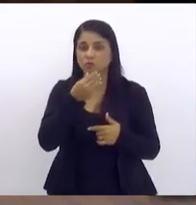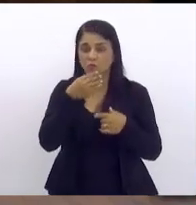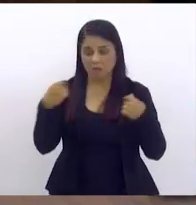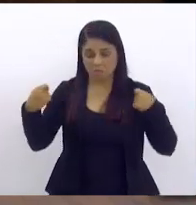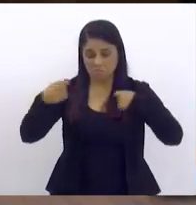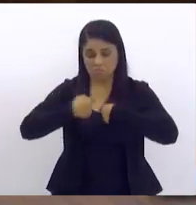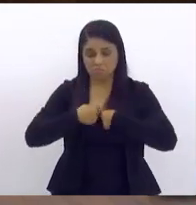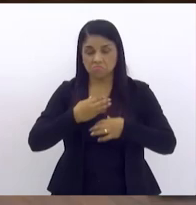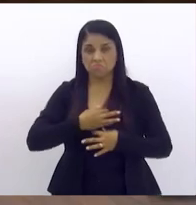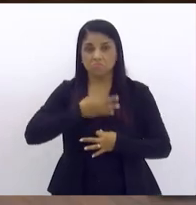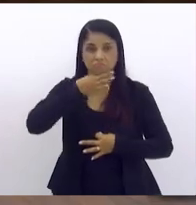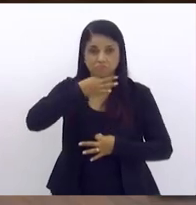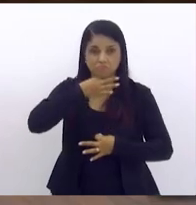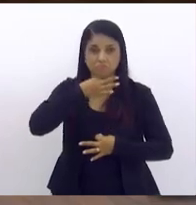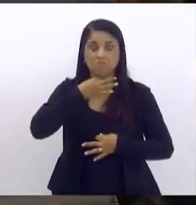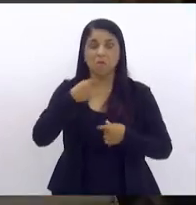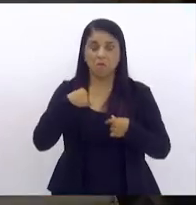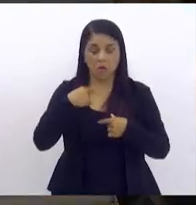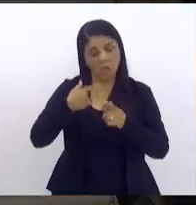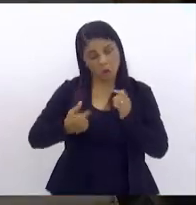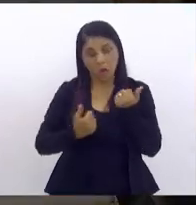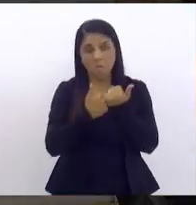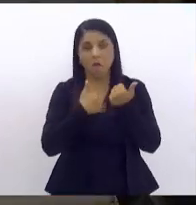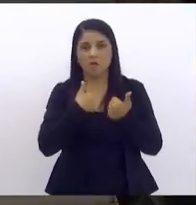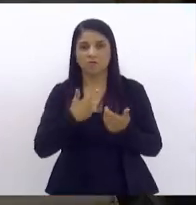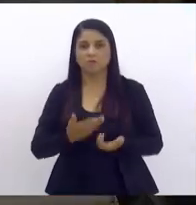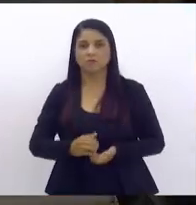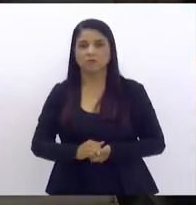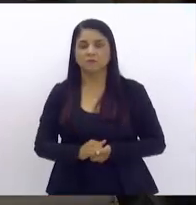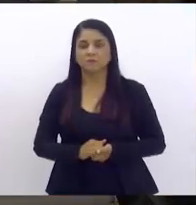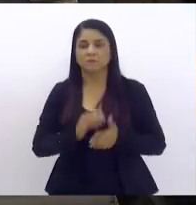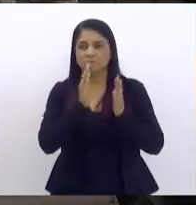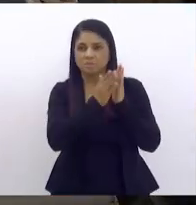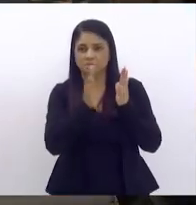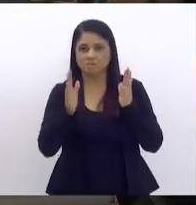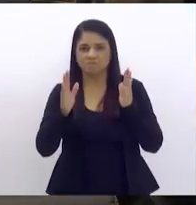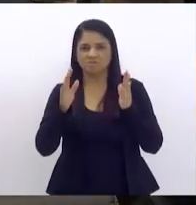contam com o apoio dessa deputada aqui. Pela ordem, presidente.